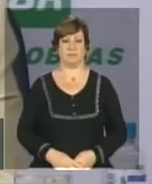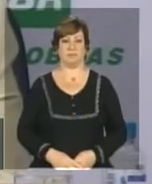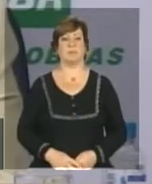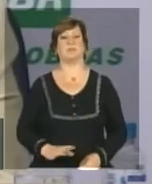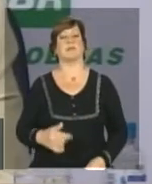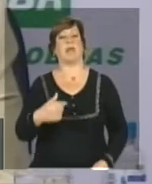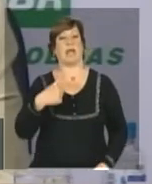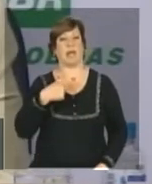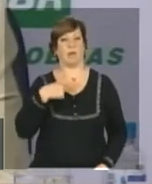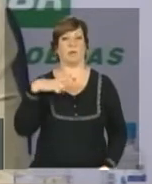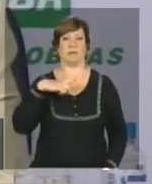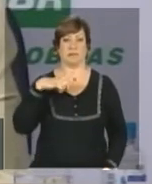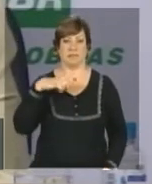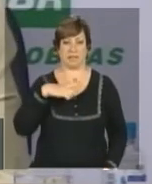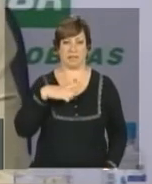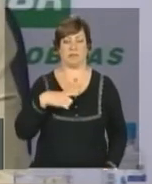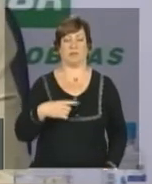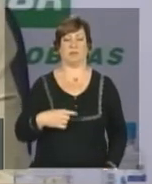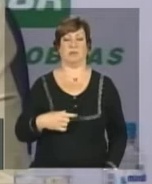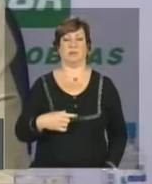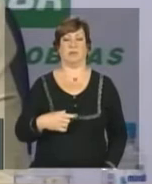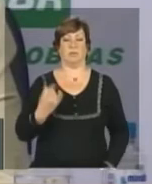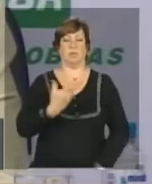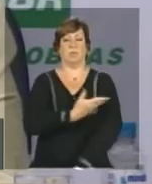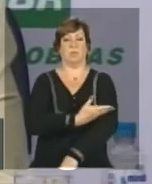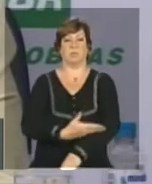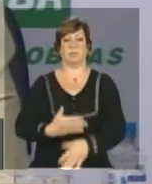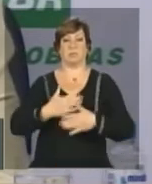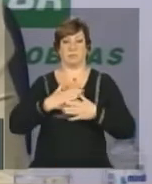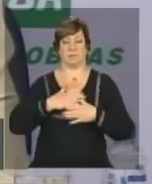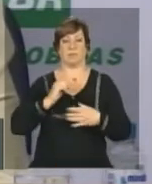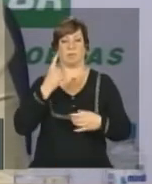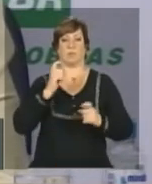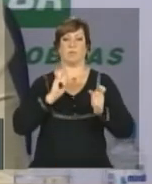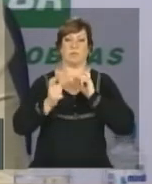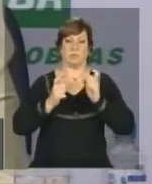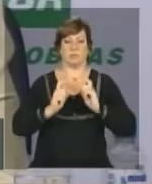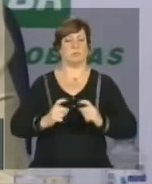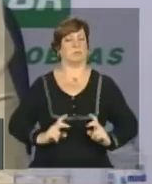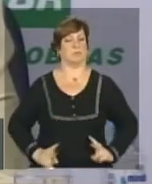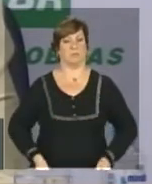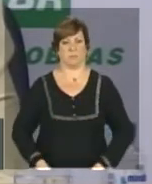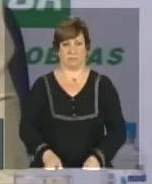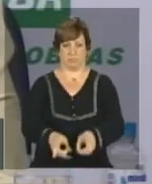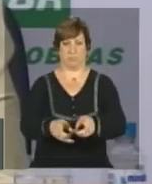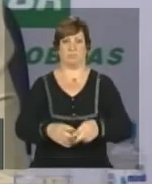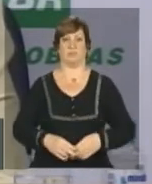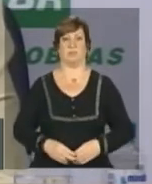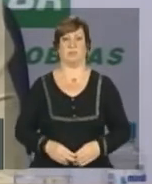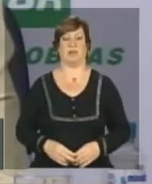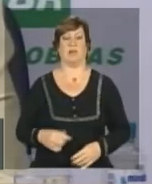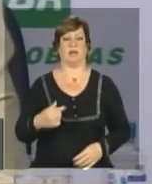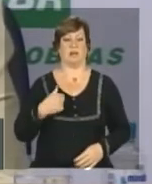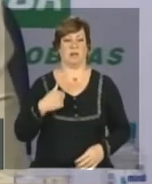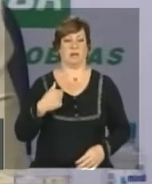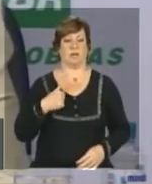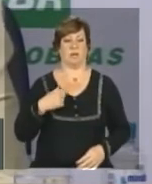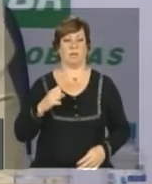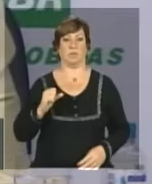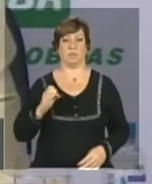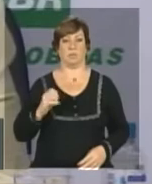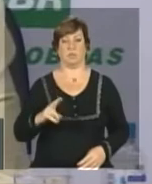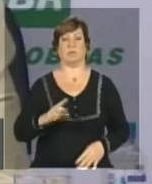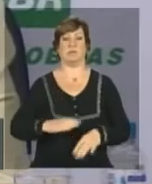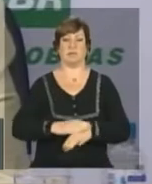Eu tenho um perfil de uma discussão permanente, né? Eu sou